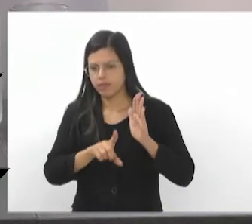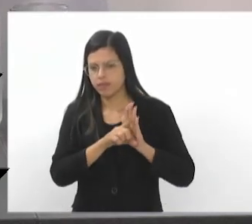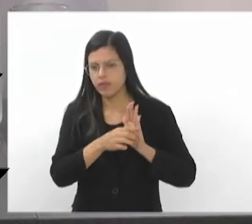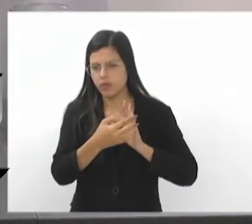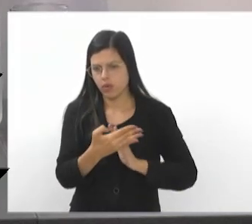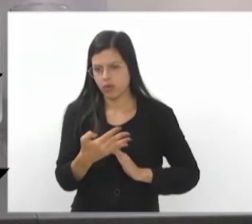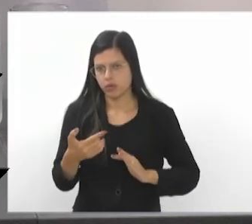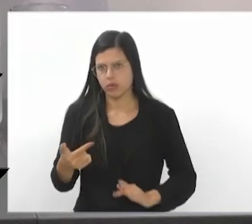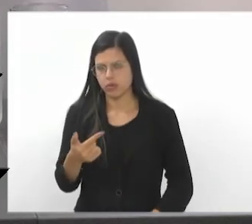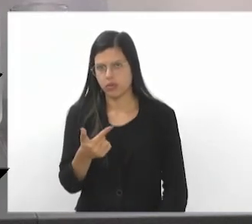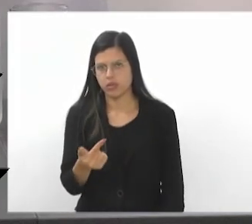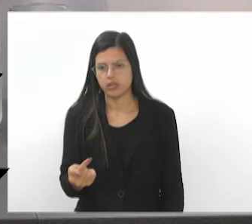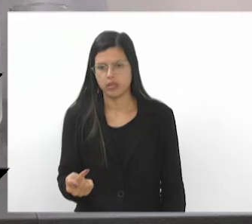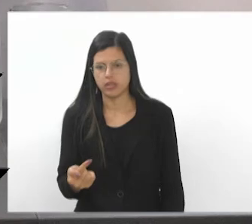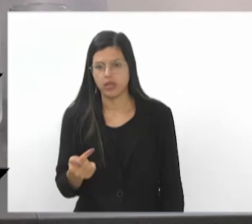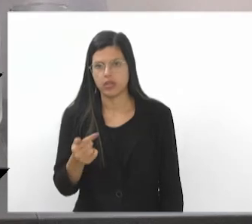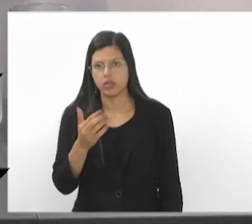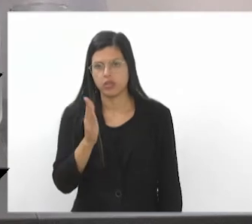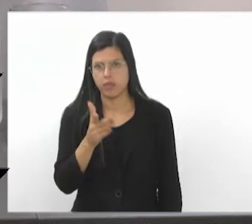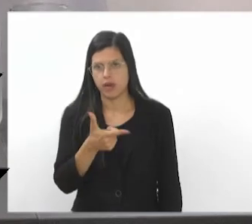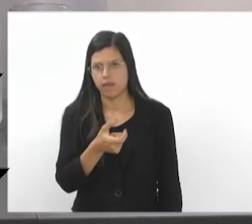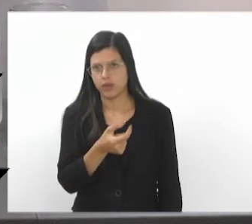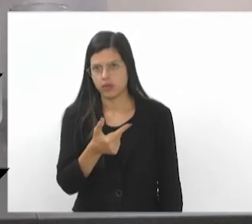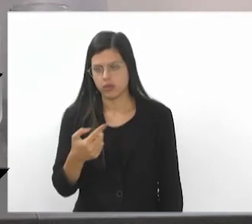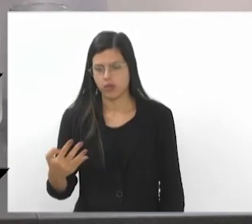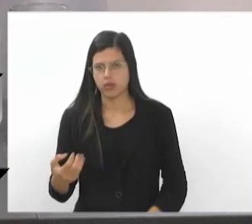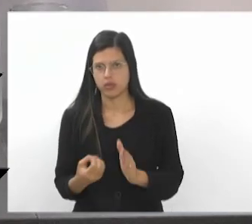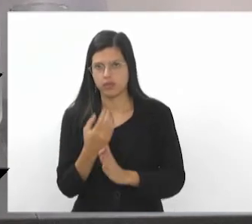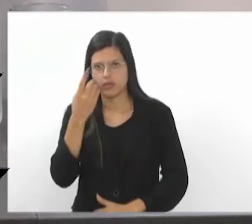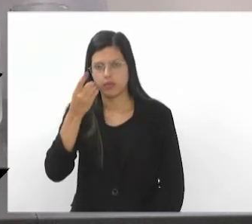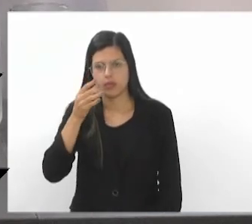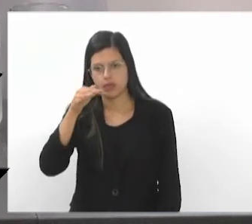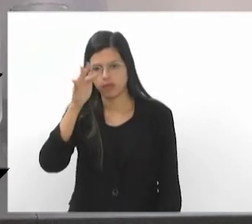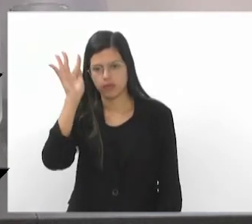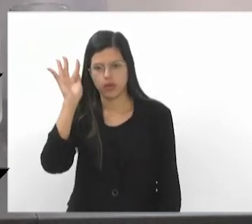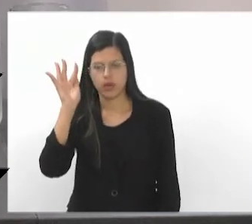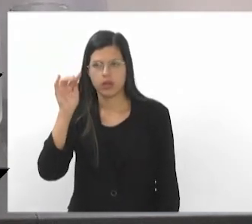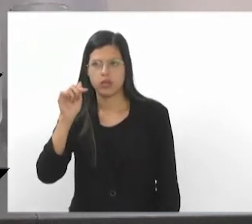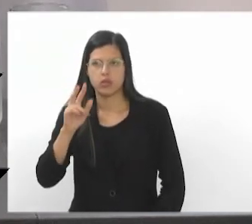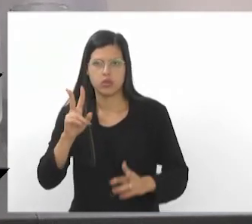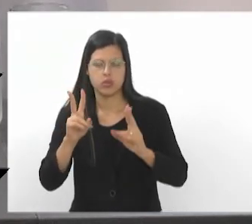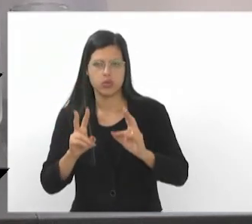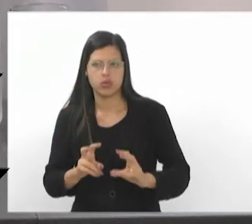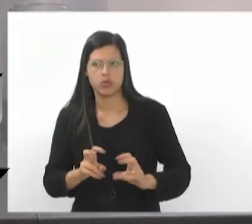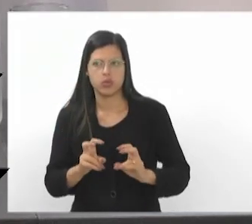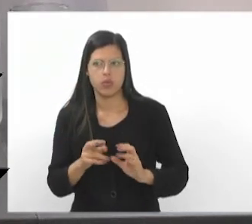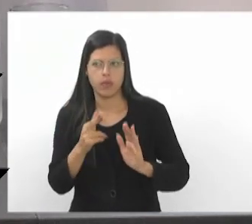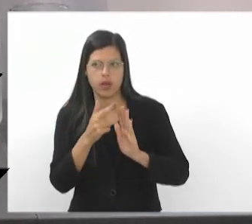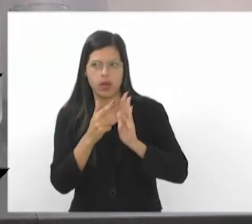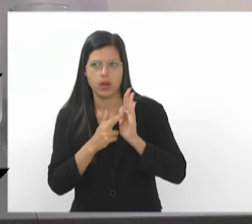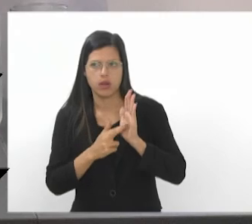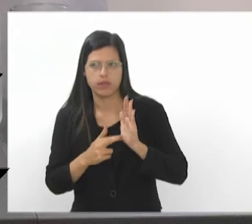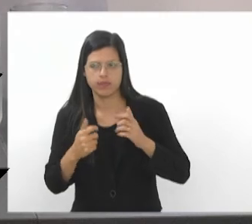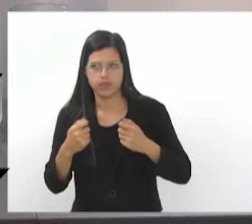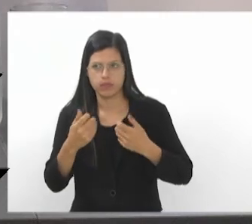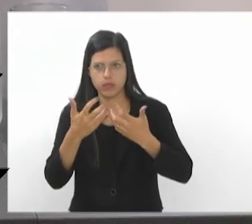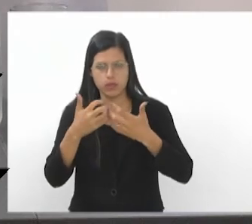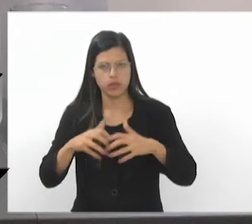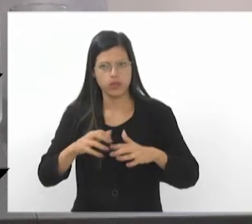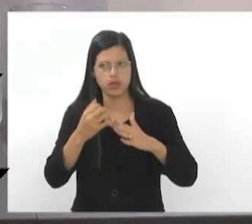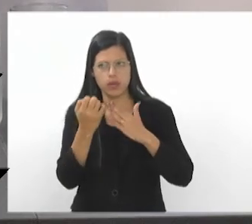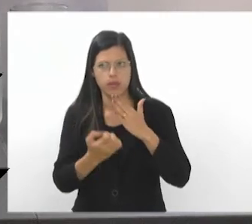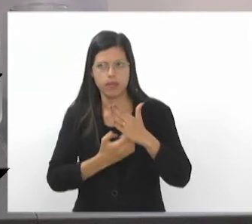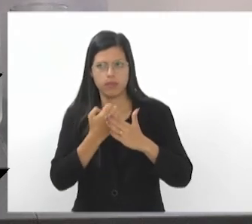de lei 4217 de 2024, de autoria do deputado Fred Pacheco, que dispõe sobre requisitos necessários para o funcionamento de